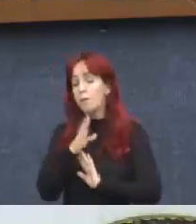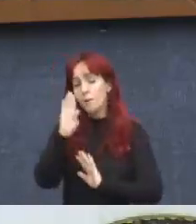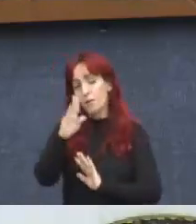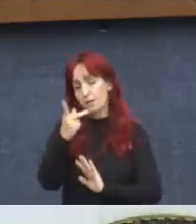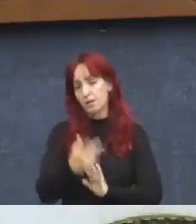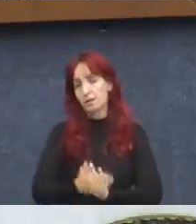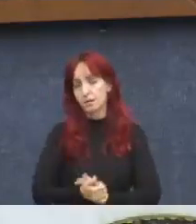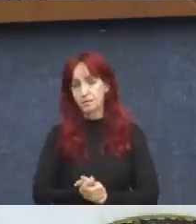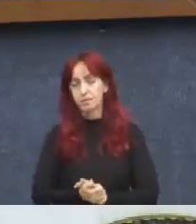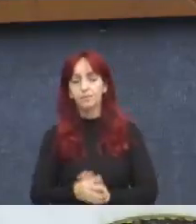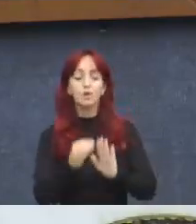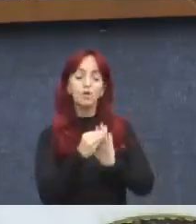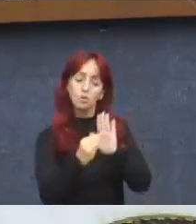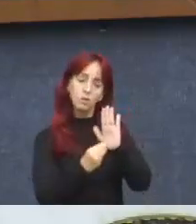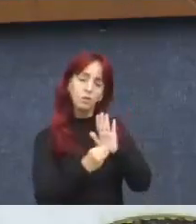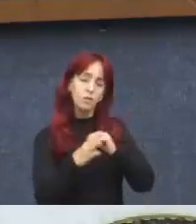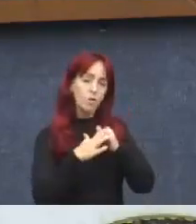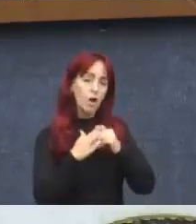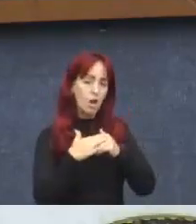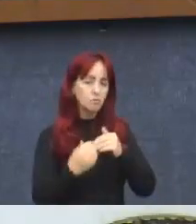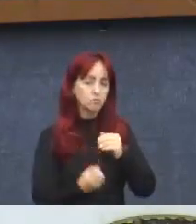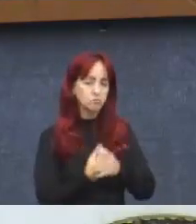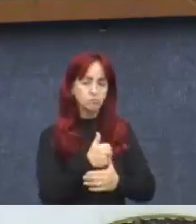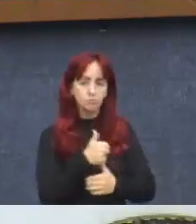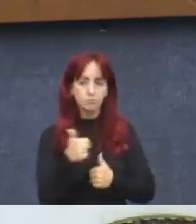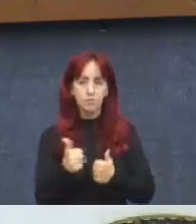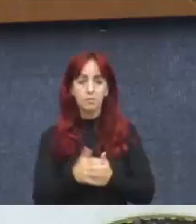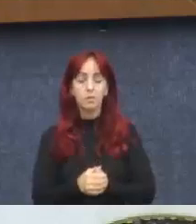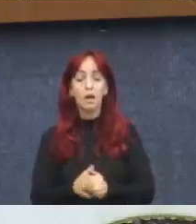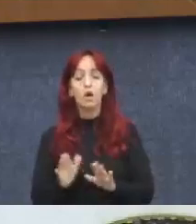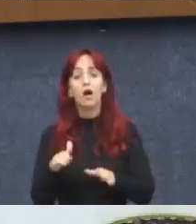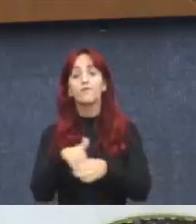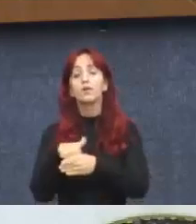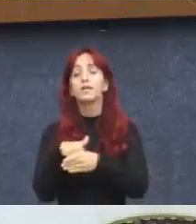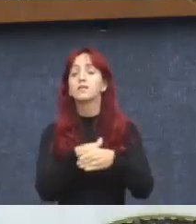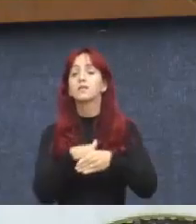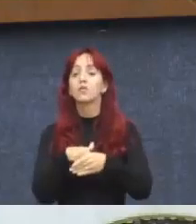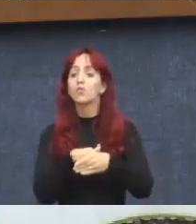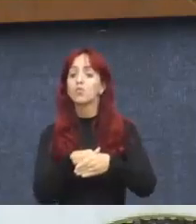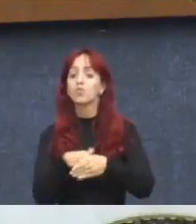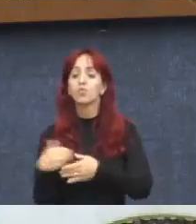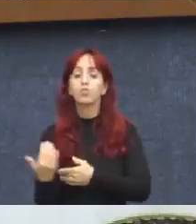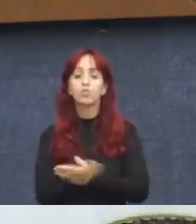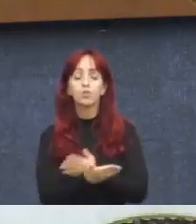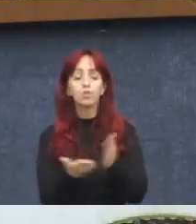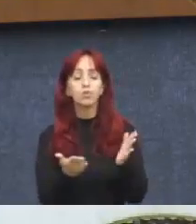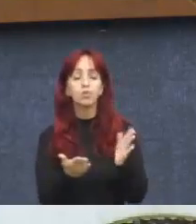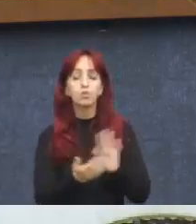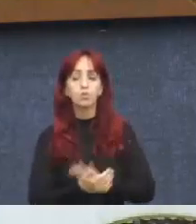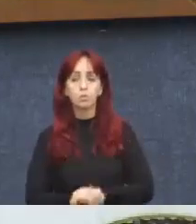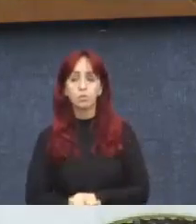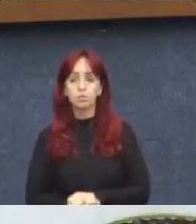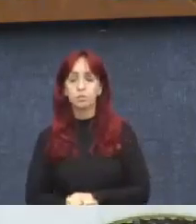Fiz o substitutivo com carinho. Viva os jornaleiros. Em votação, senhoras vereadoras, senhores vereadores, vamos